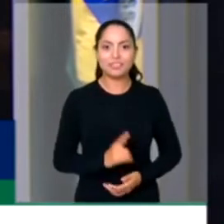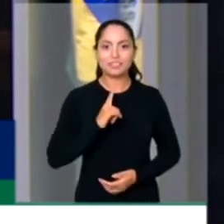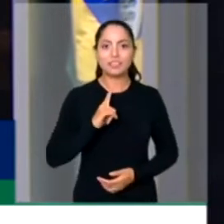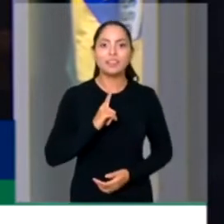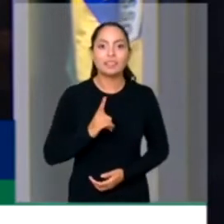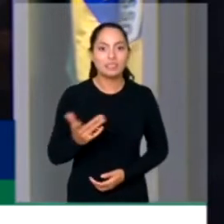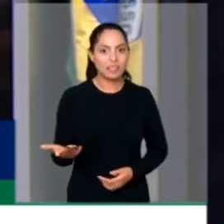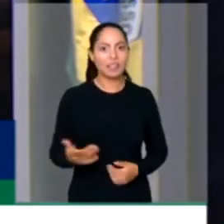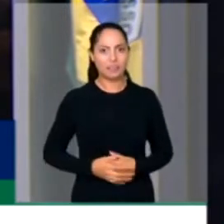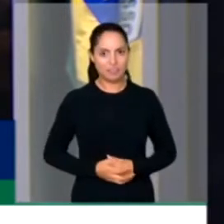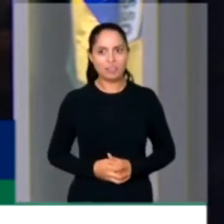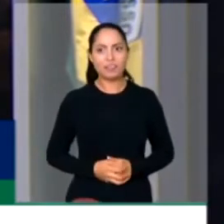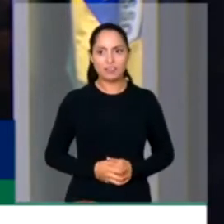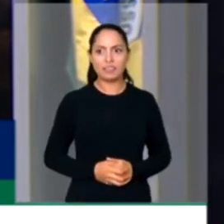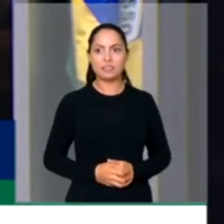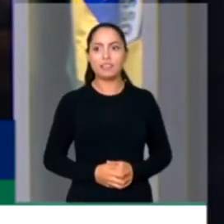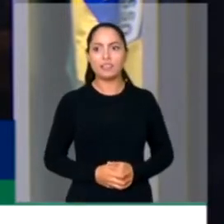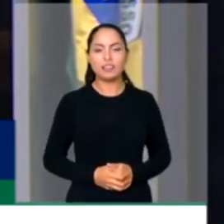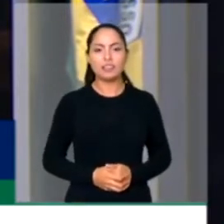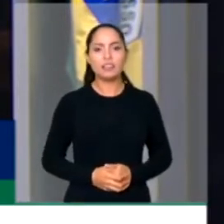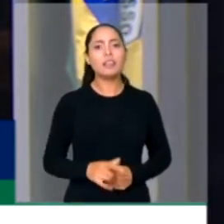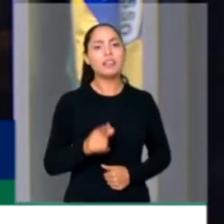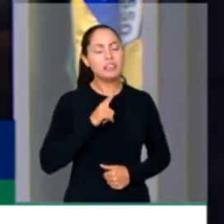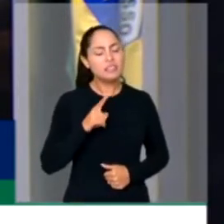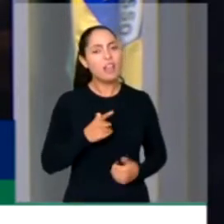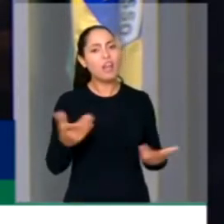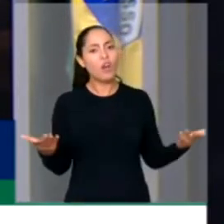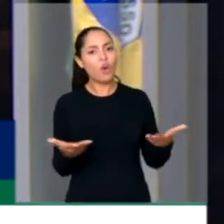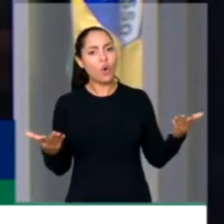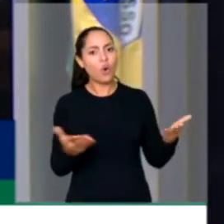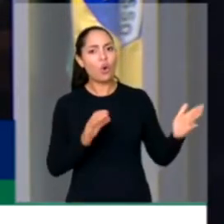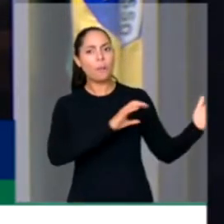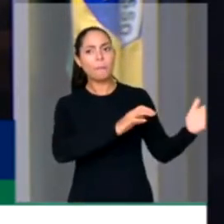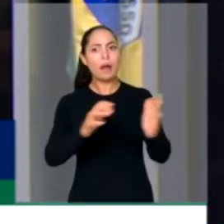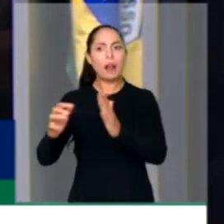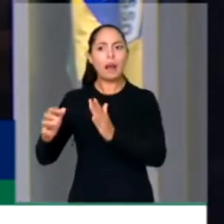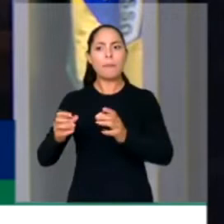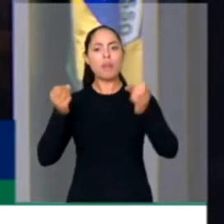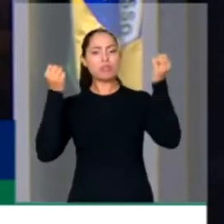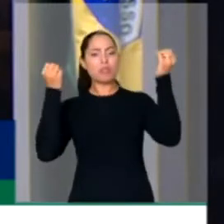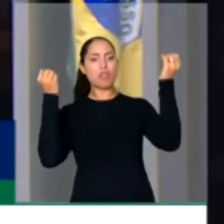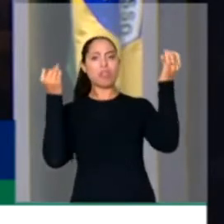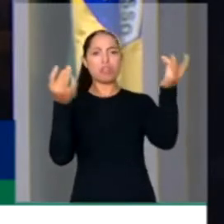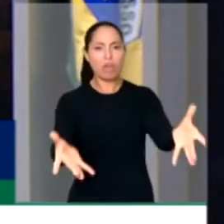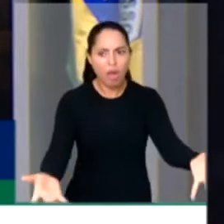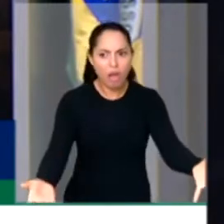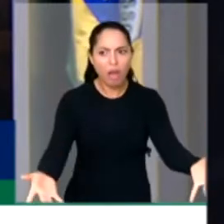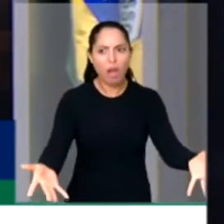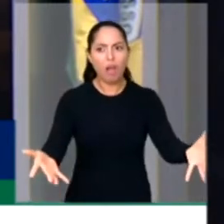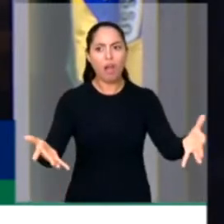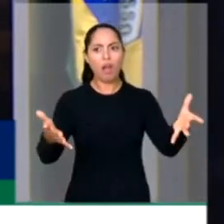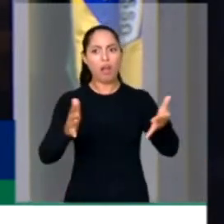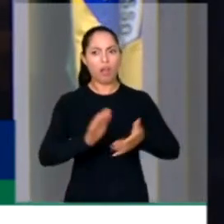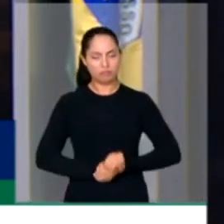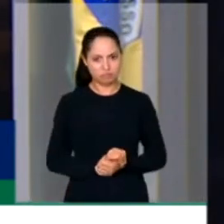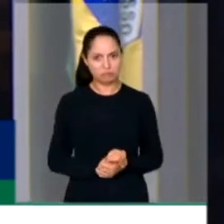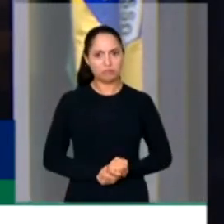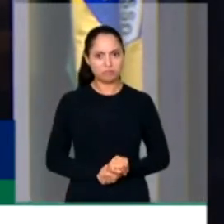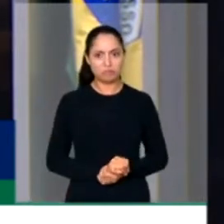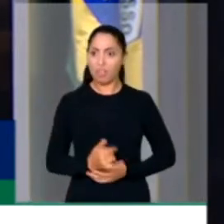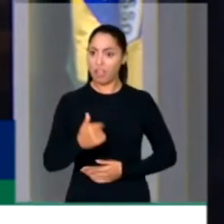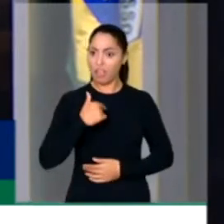manda para essa casa. Joga nas costas do parlamento. Por isso, eu lanço essa candidatura de